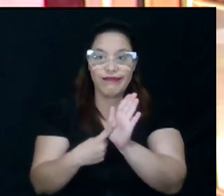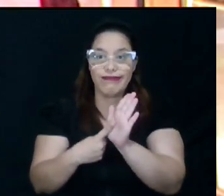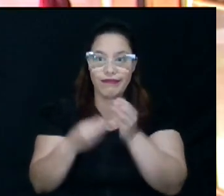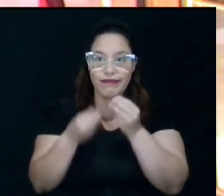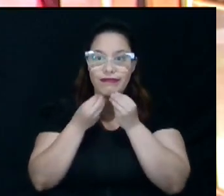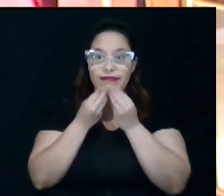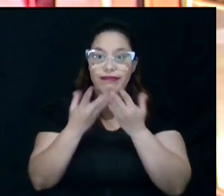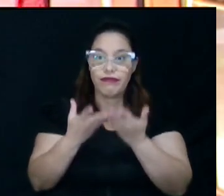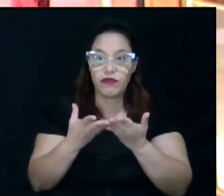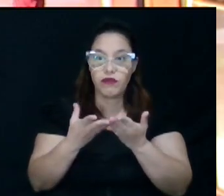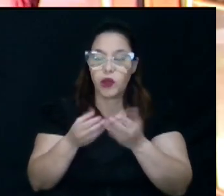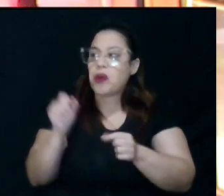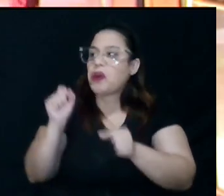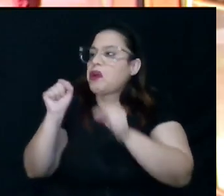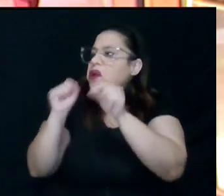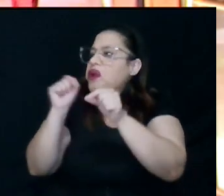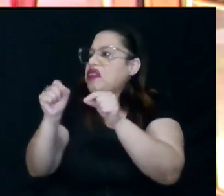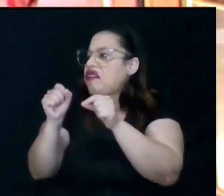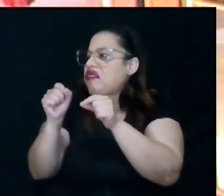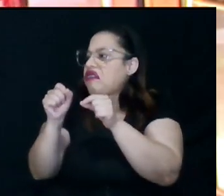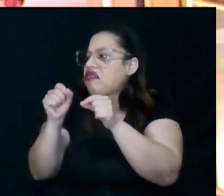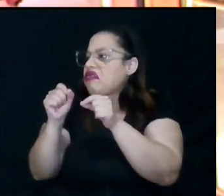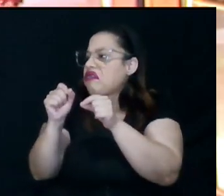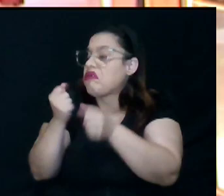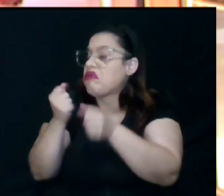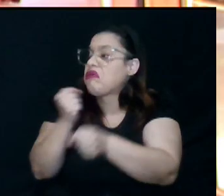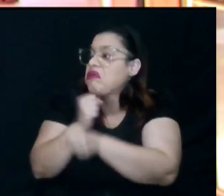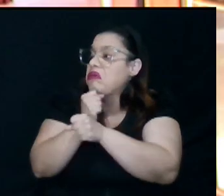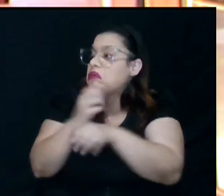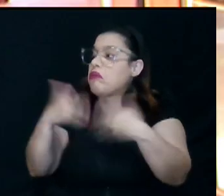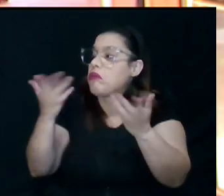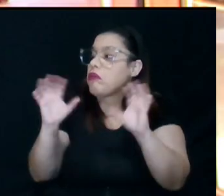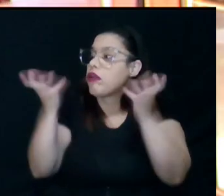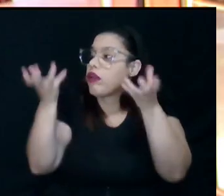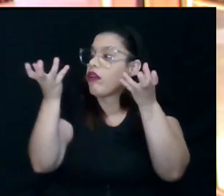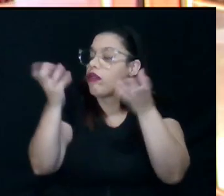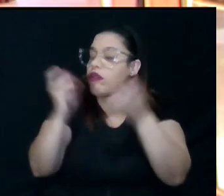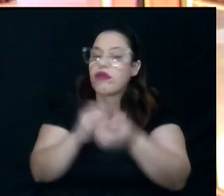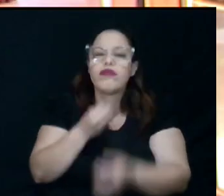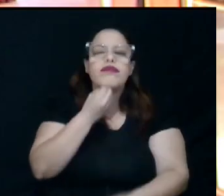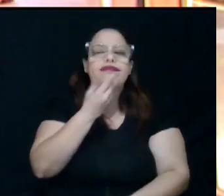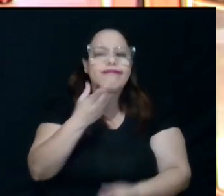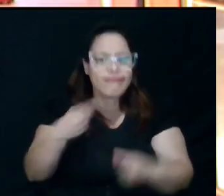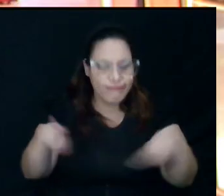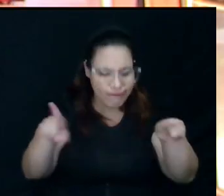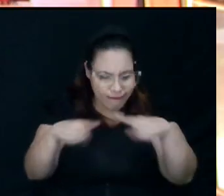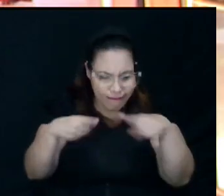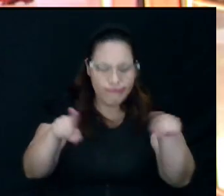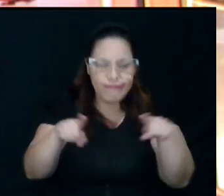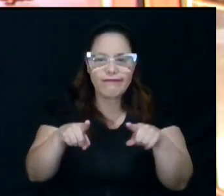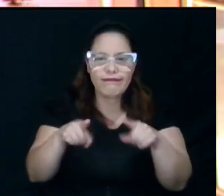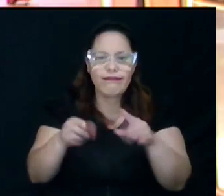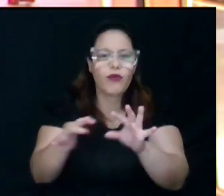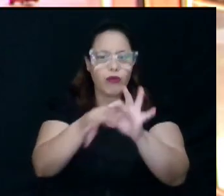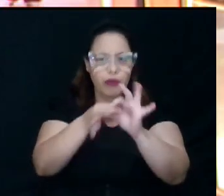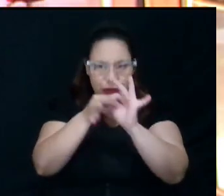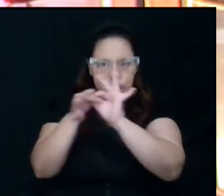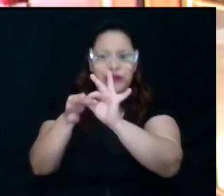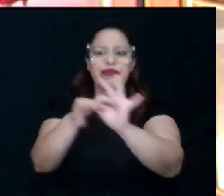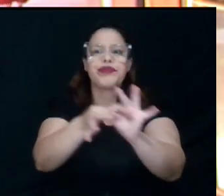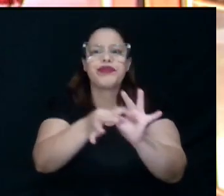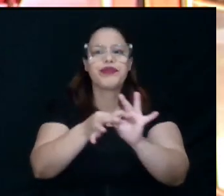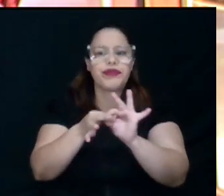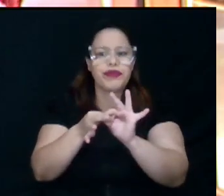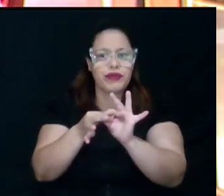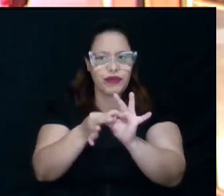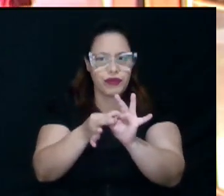o que as pessoas podem esperar do festival? Muita coisa boa, muita música e muita integração entre nossos servidores e também